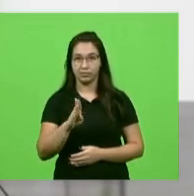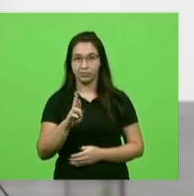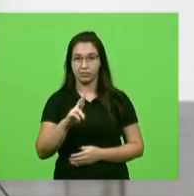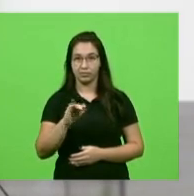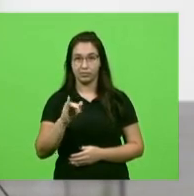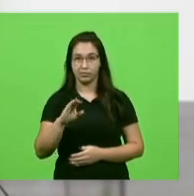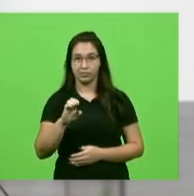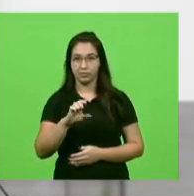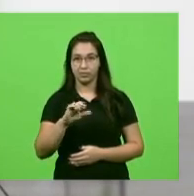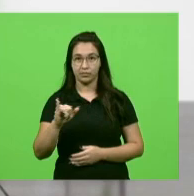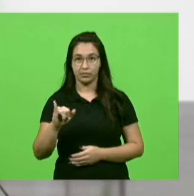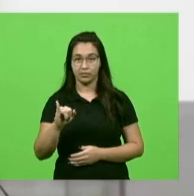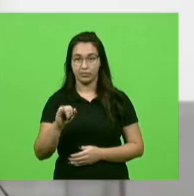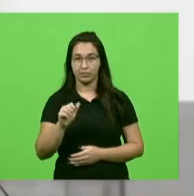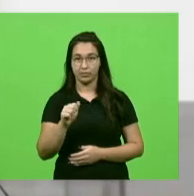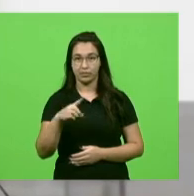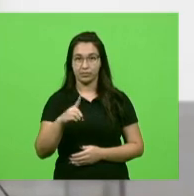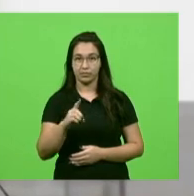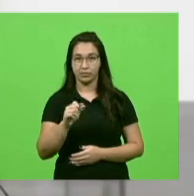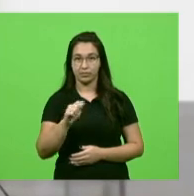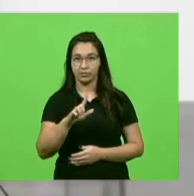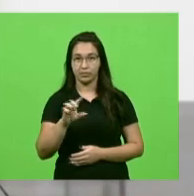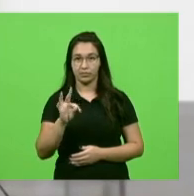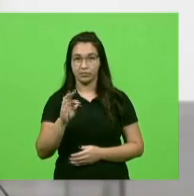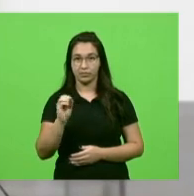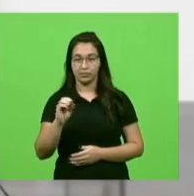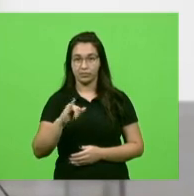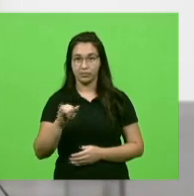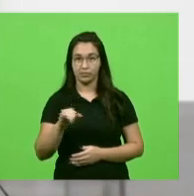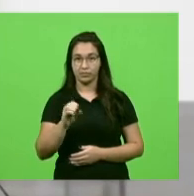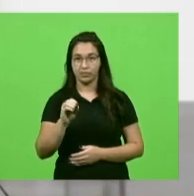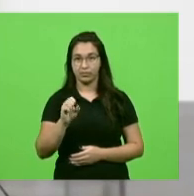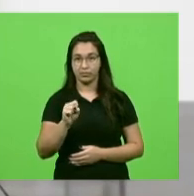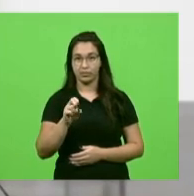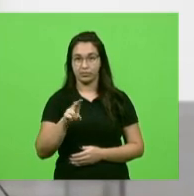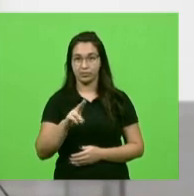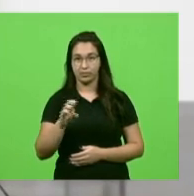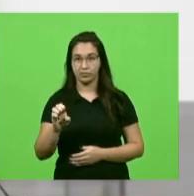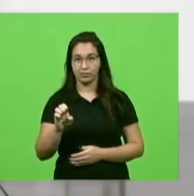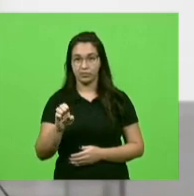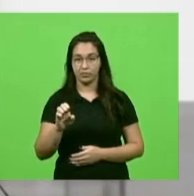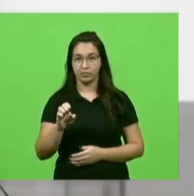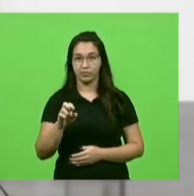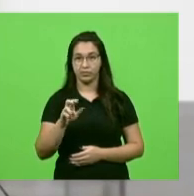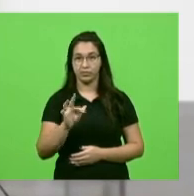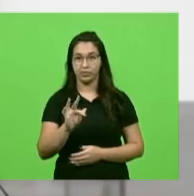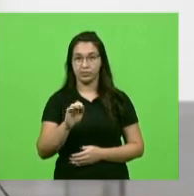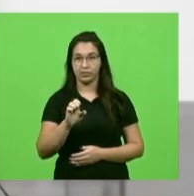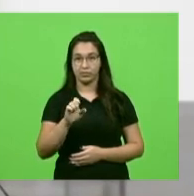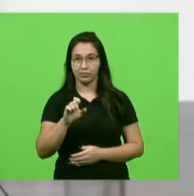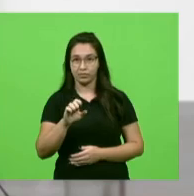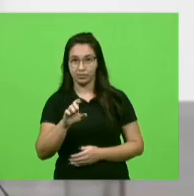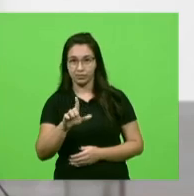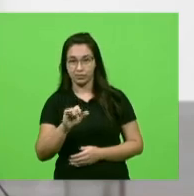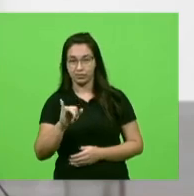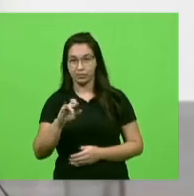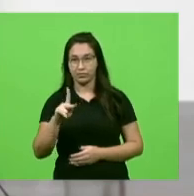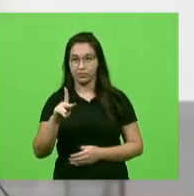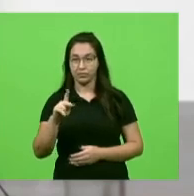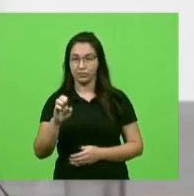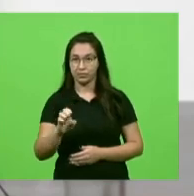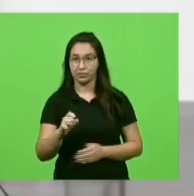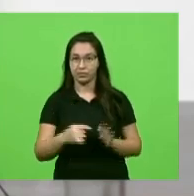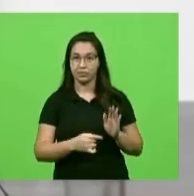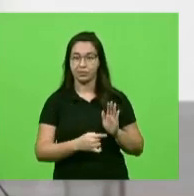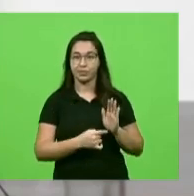Rodrigues, Adalto Beckhauser, Josué Ledra Leite e Felipe Henrique Brolese formularam um pedido de